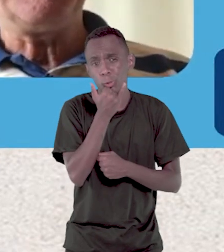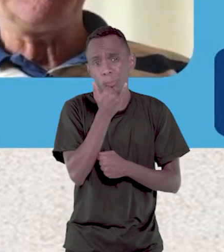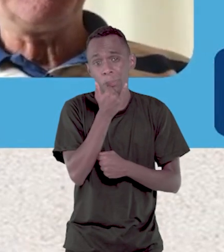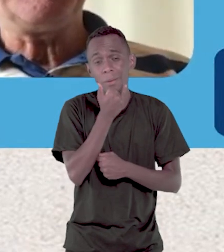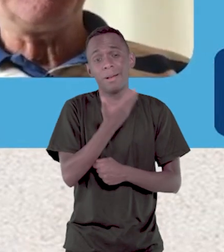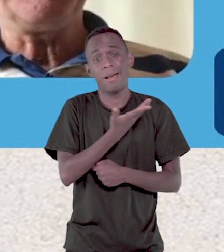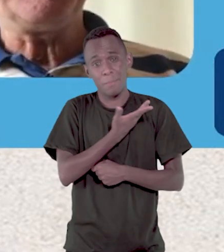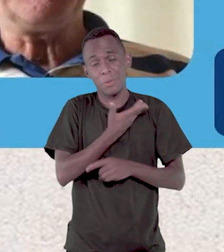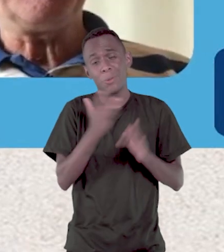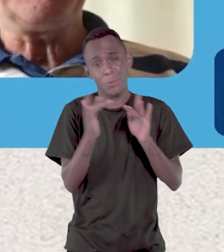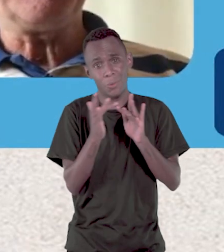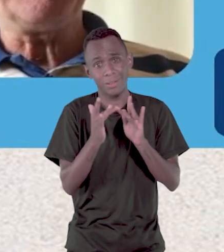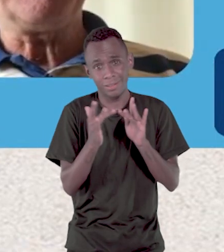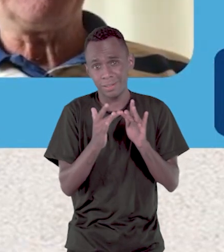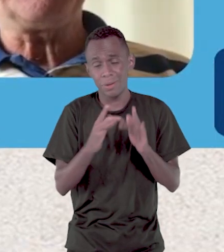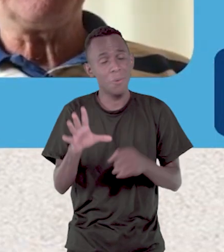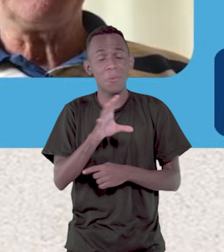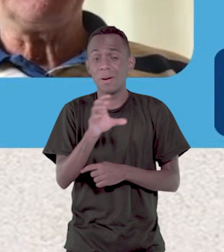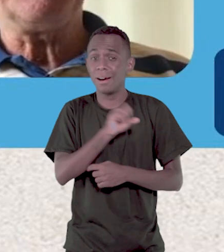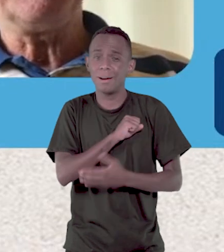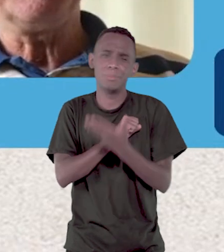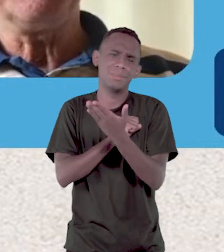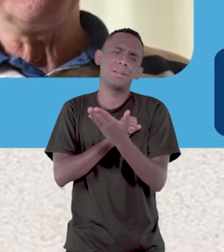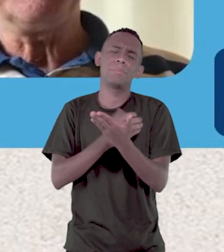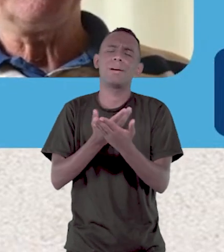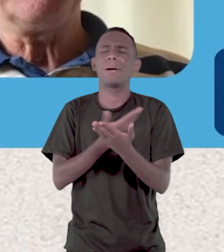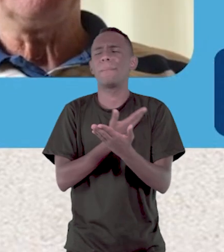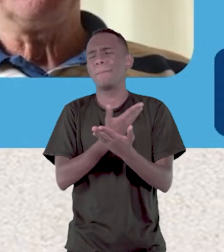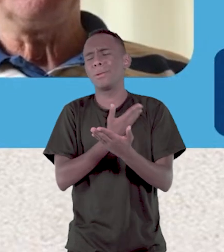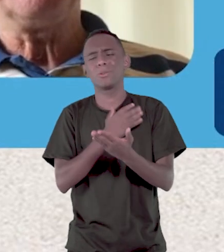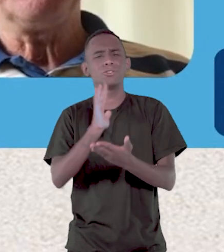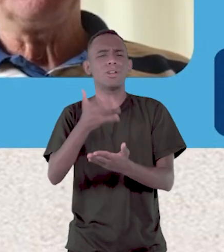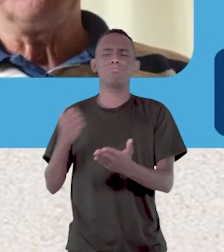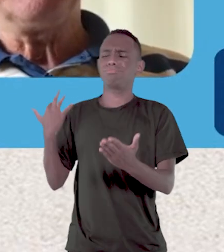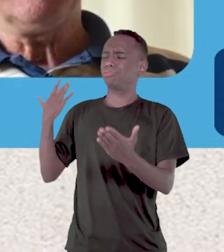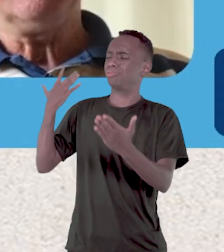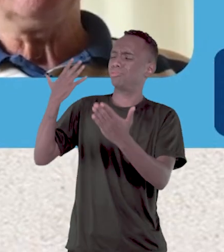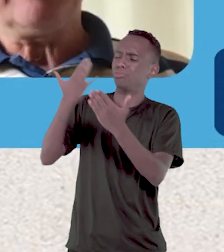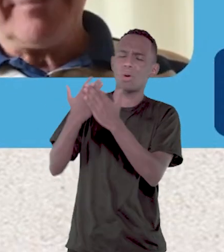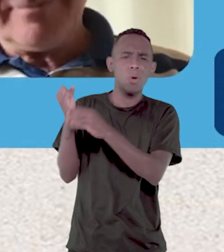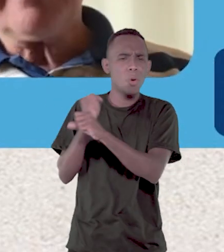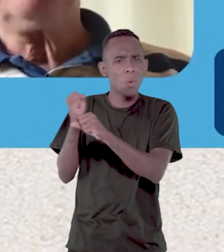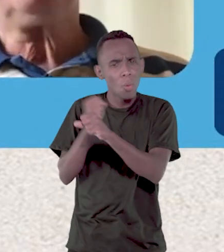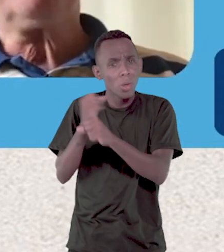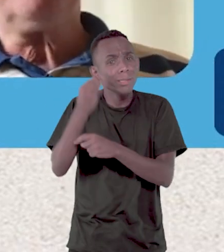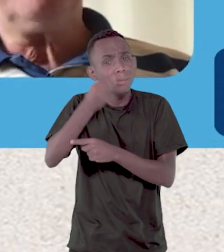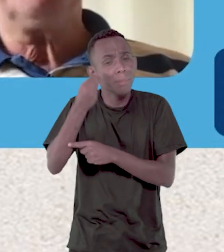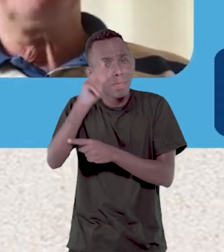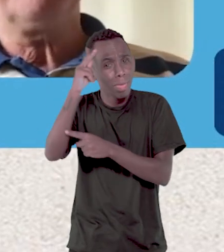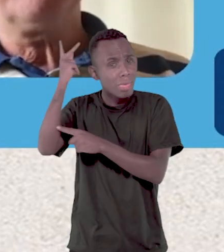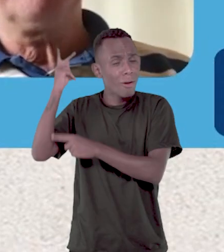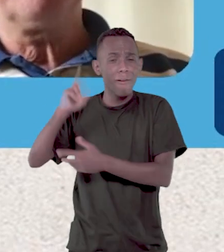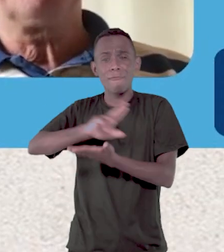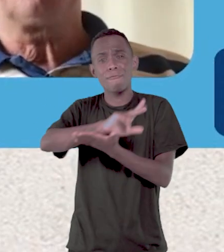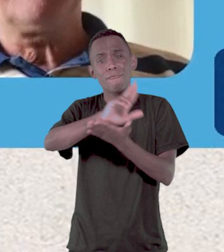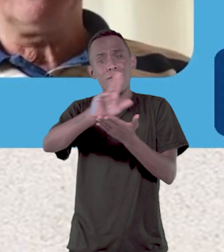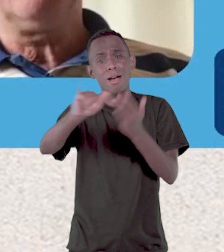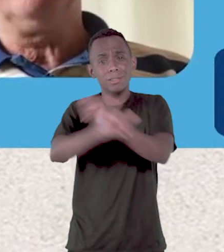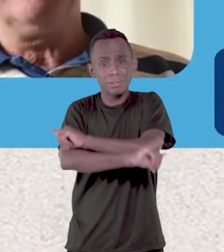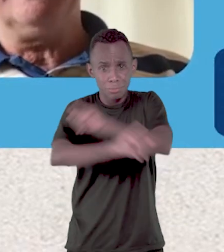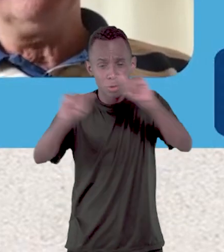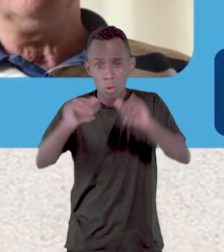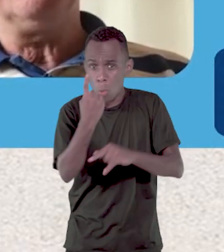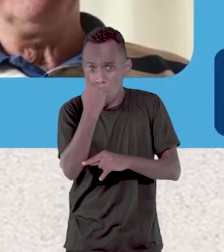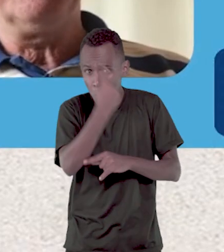Você desculpa o excesso de intimidade, mas é que eu amo tanto esse moço, eu gosto tanto dele há tantos e tantos anos, e nós temos tantas histórias para